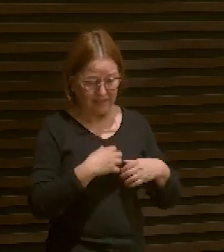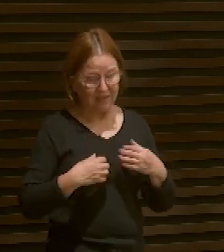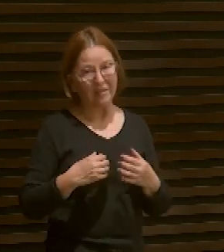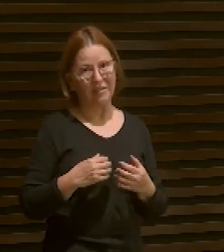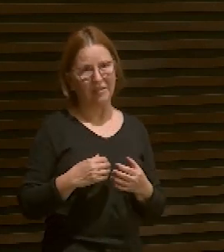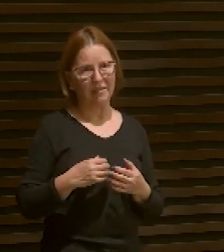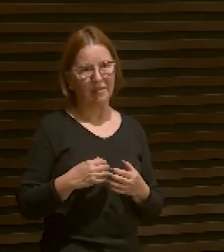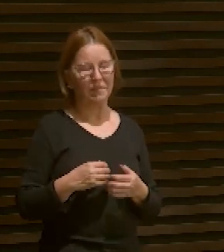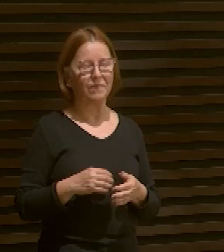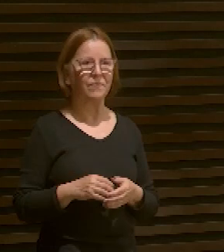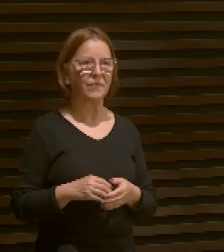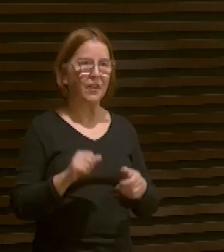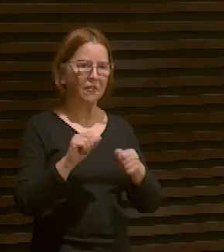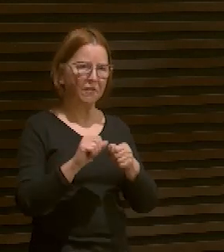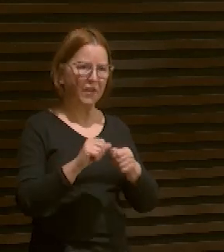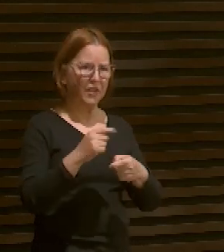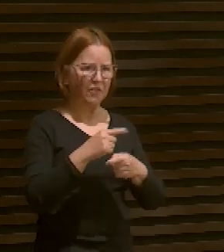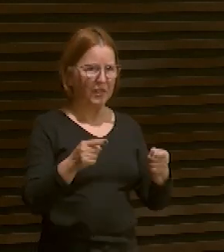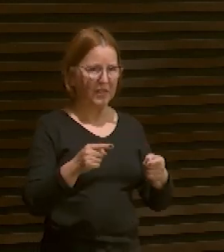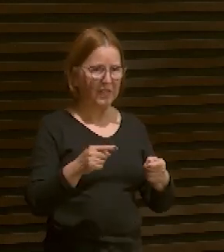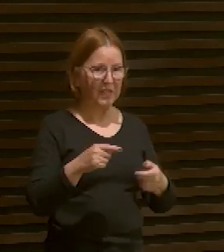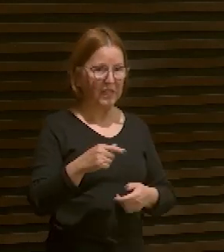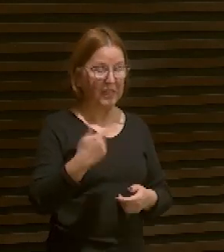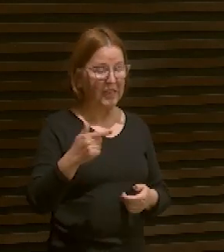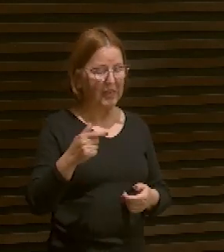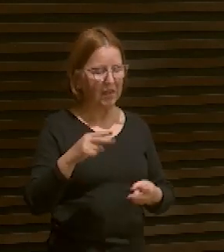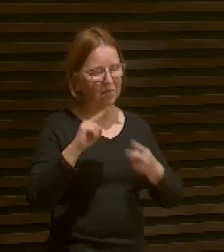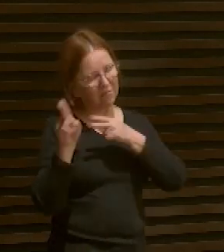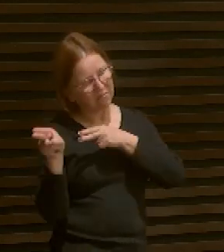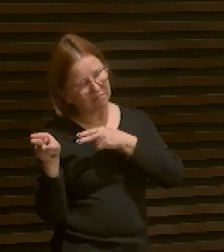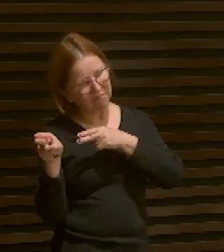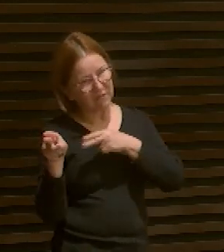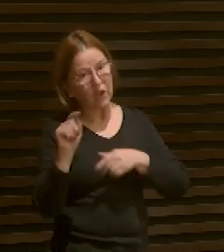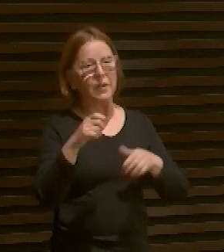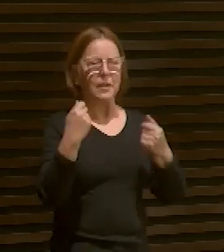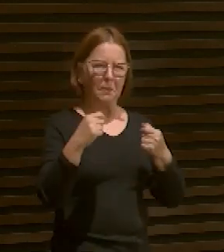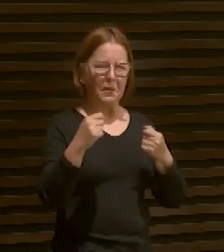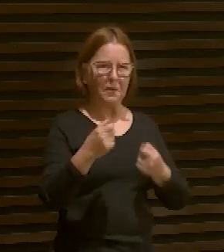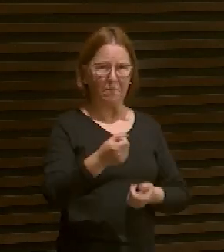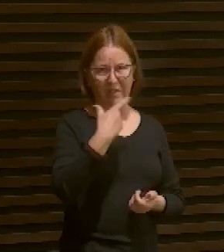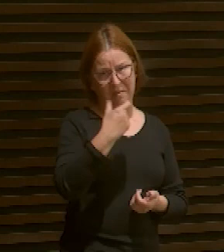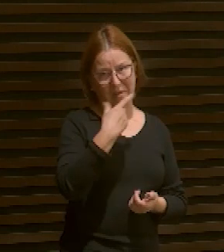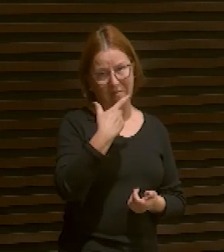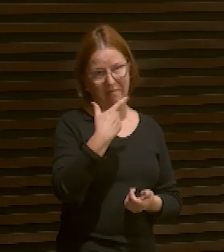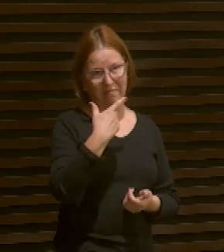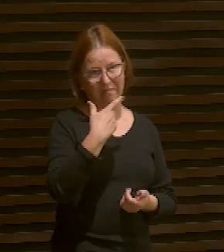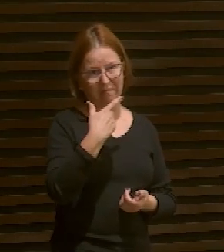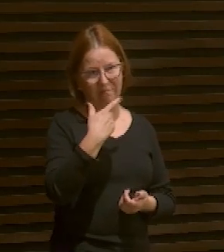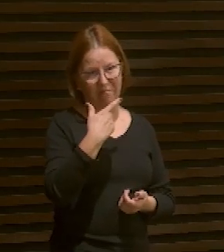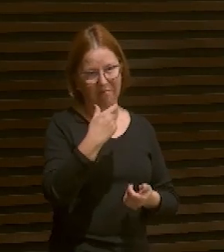Que está te deixando sem dormir? Você está precisando tomar um remedinho,